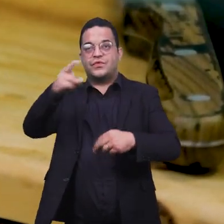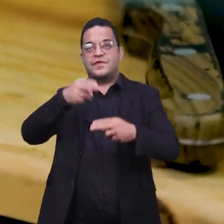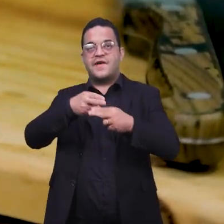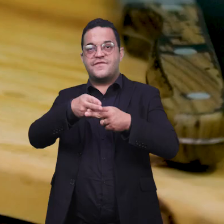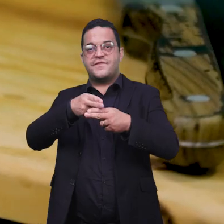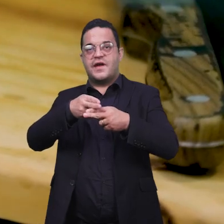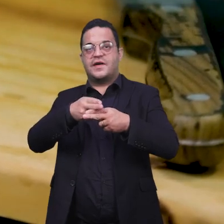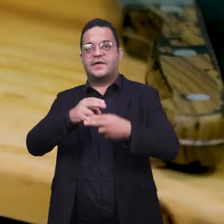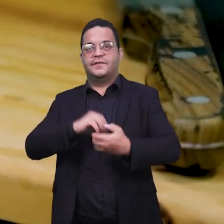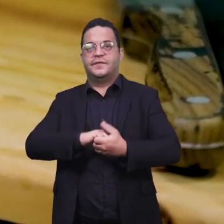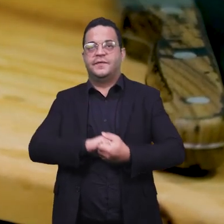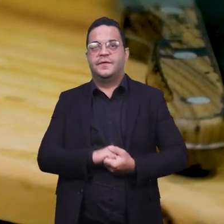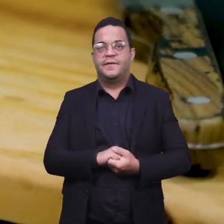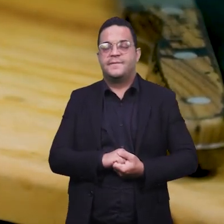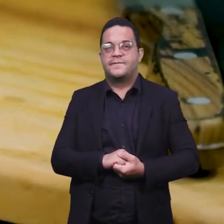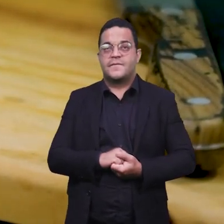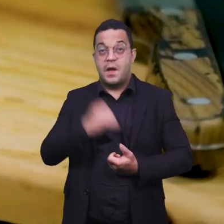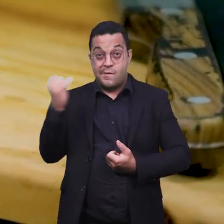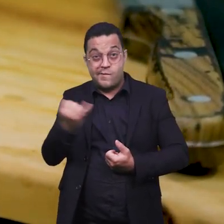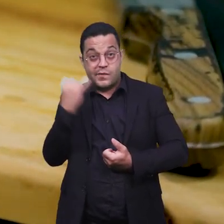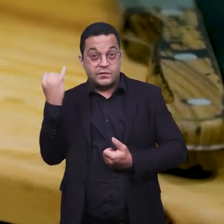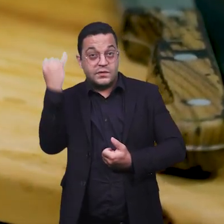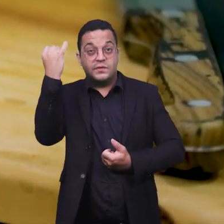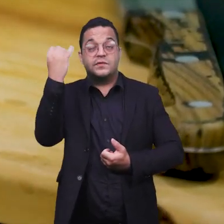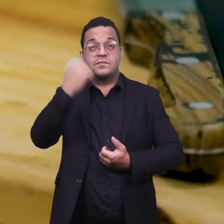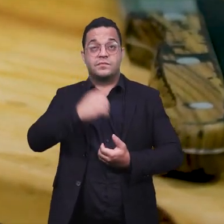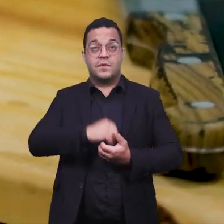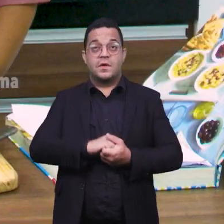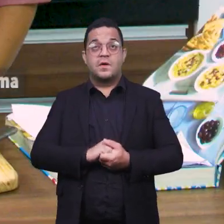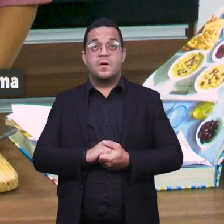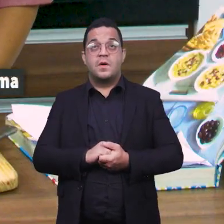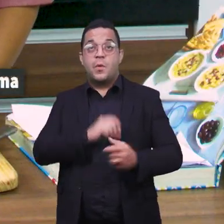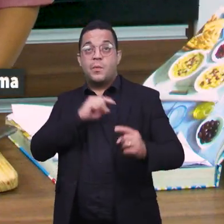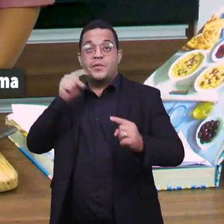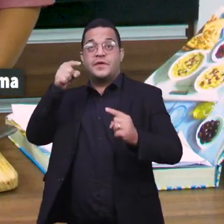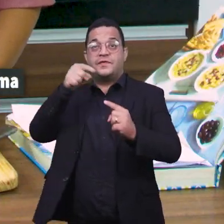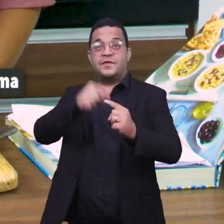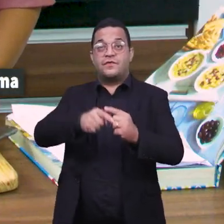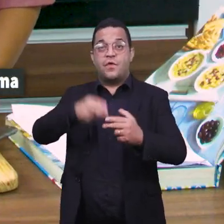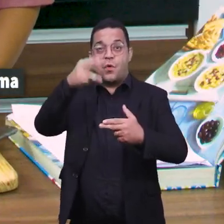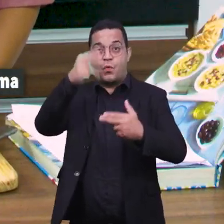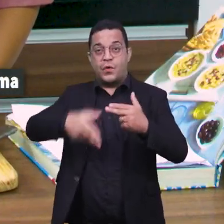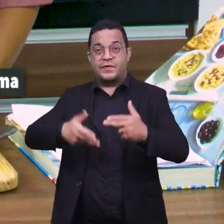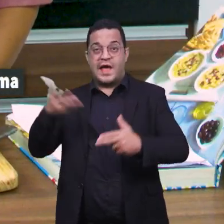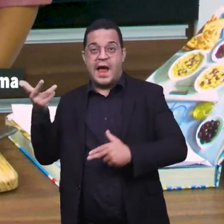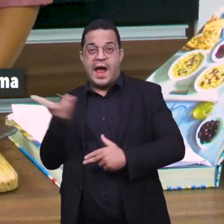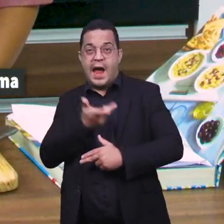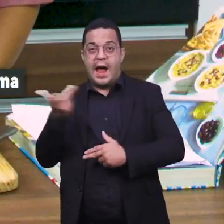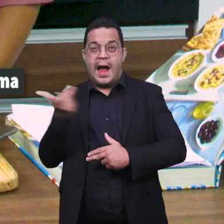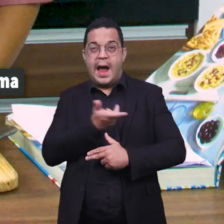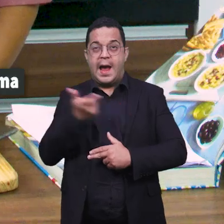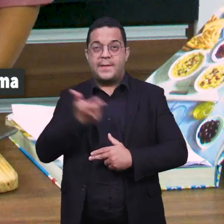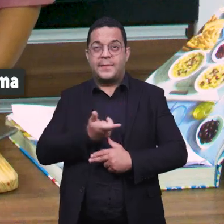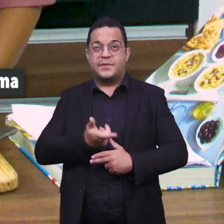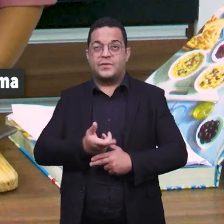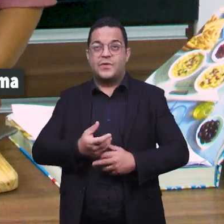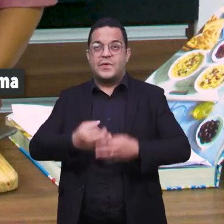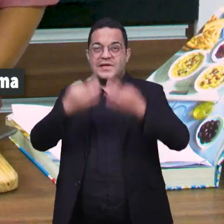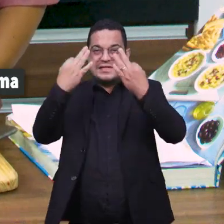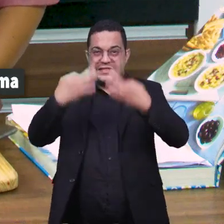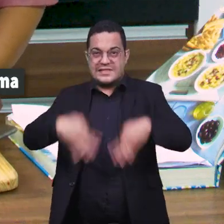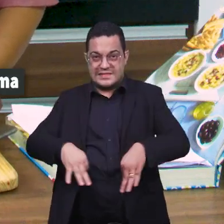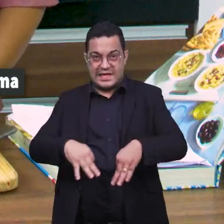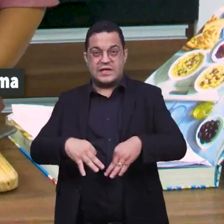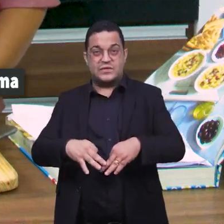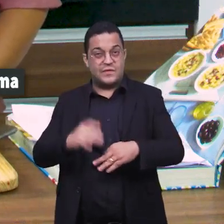a tábua. Isso é muito importante, porque o seu corte fica muito mais rápido e limpo. Então, te dá mobilidade